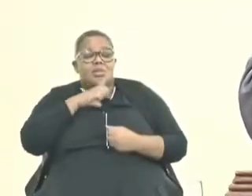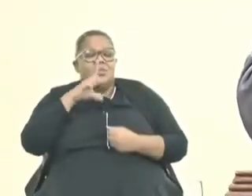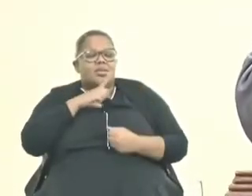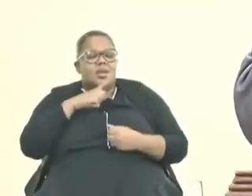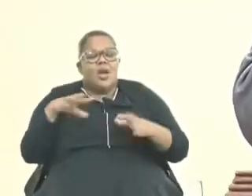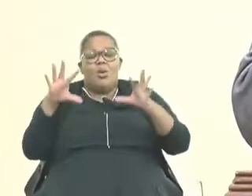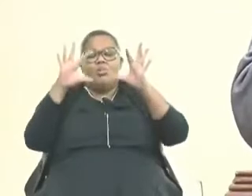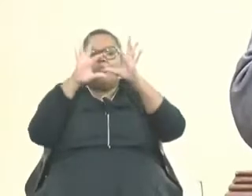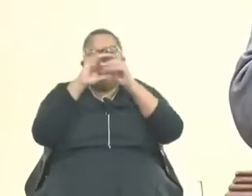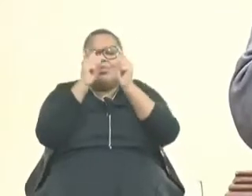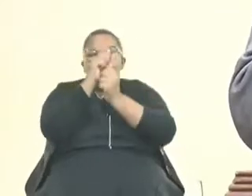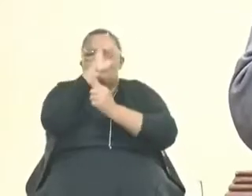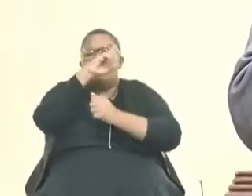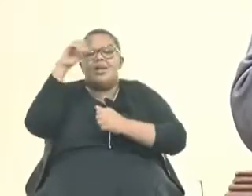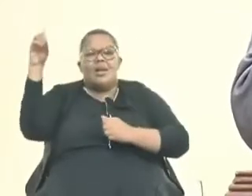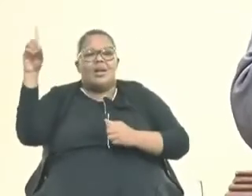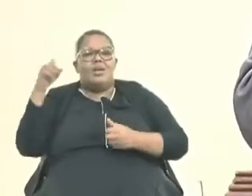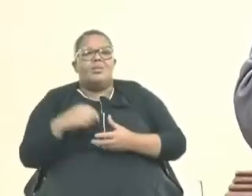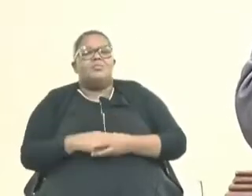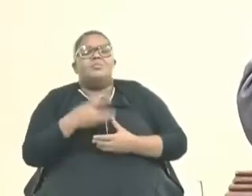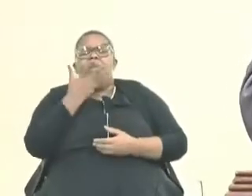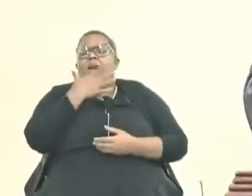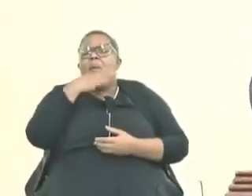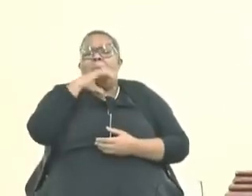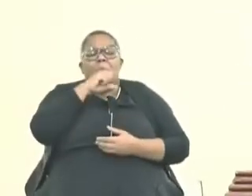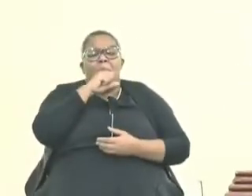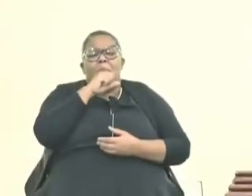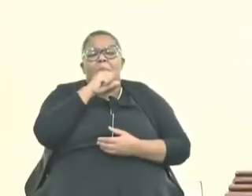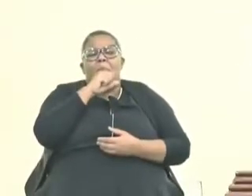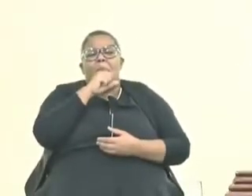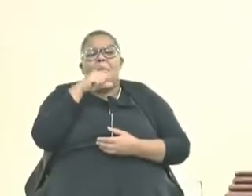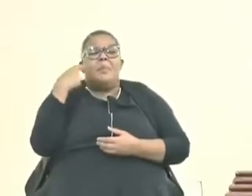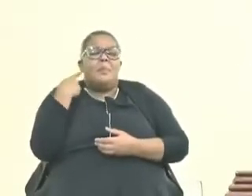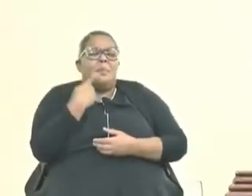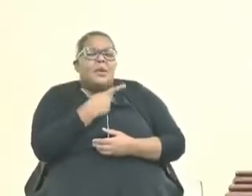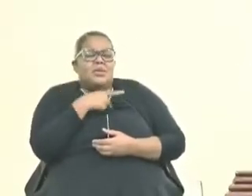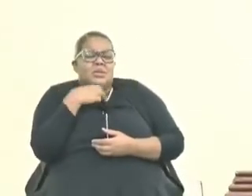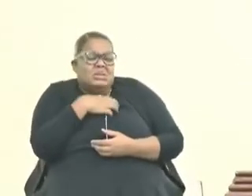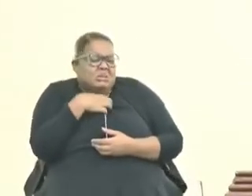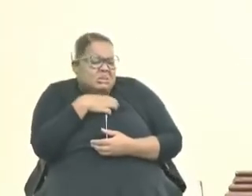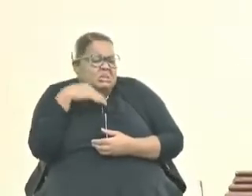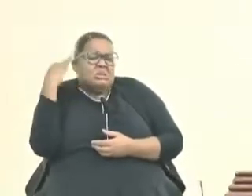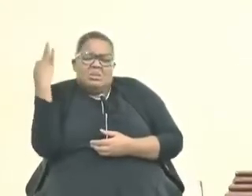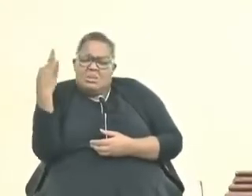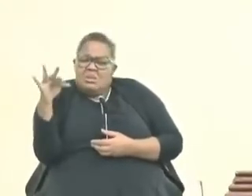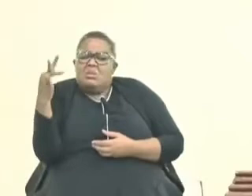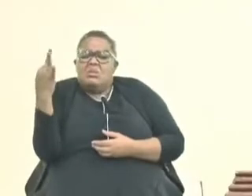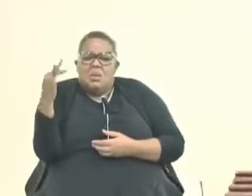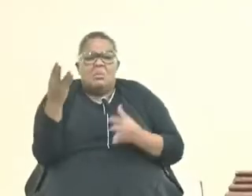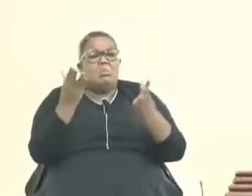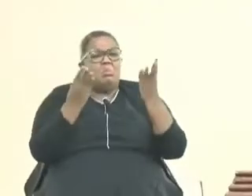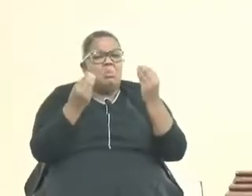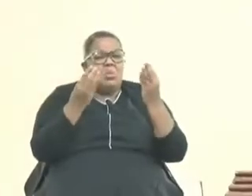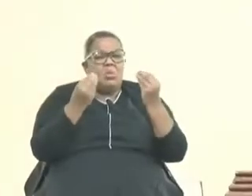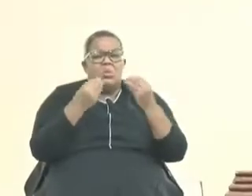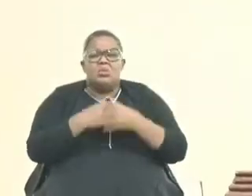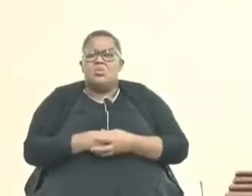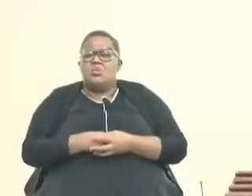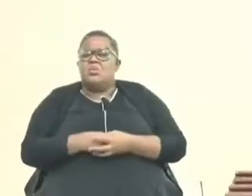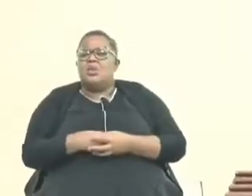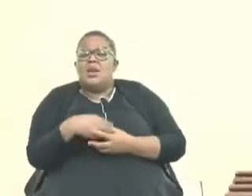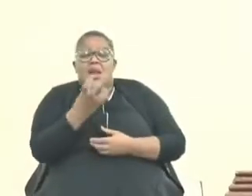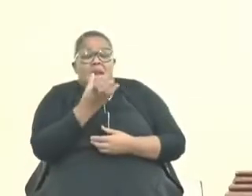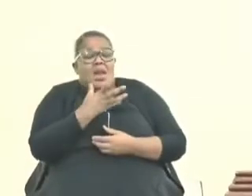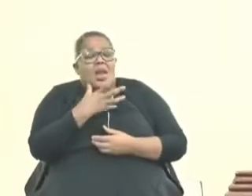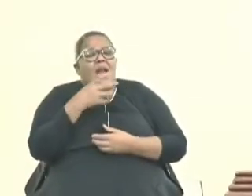nossa comunhão com ele O pastor está doendo muito eu vou deixar de ser crente não Deus está chamando a sua atenção porque ele